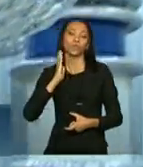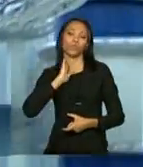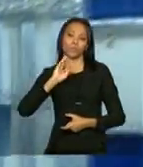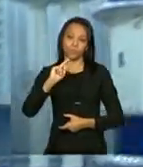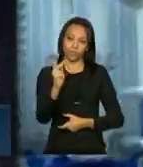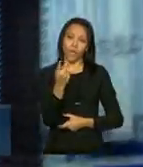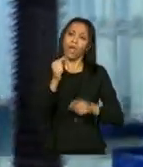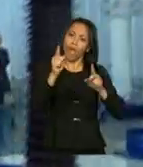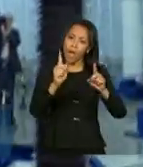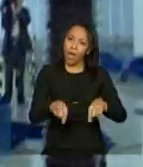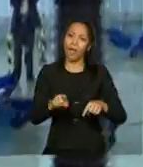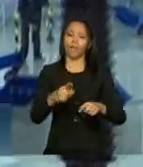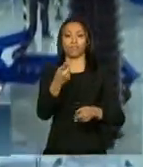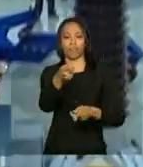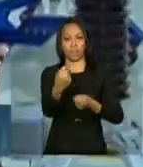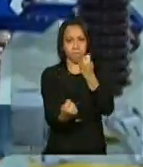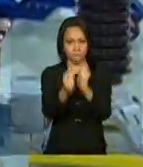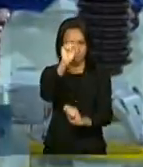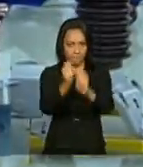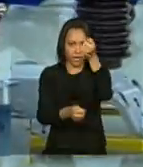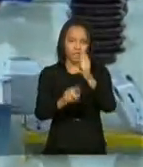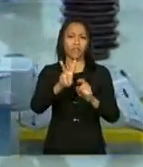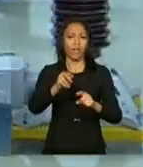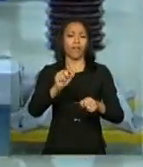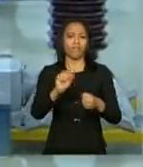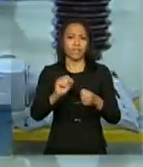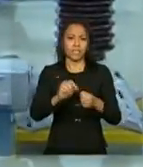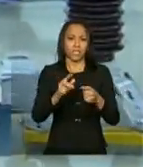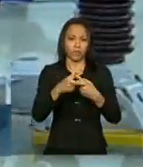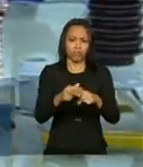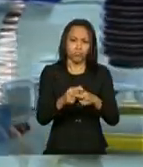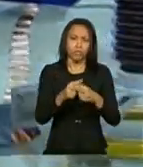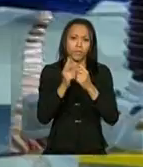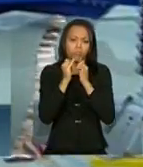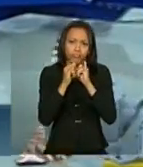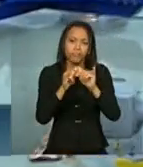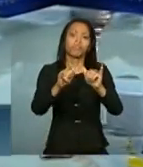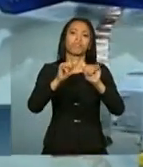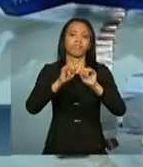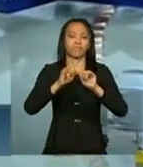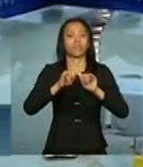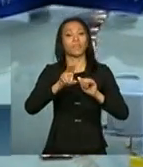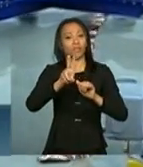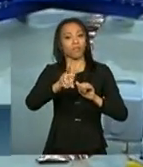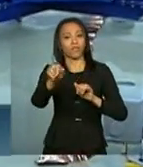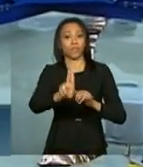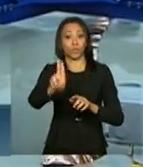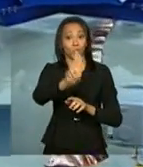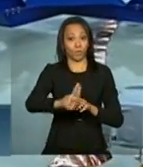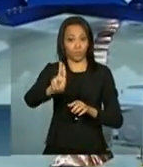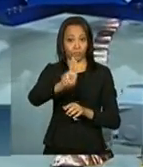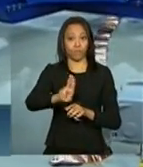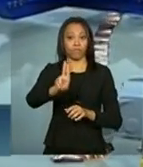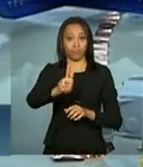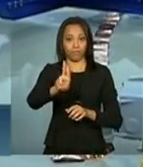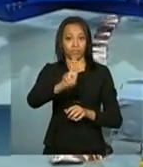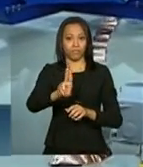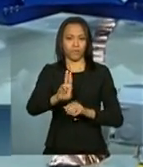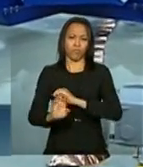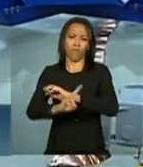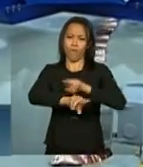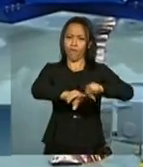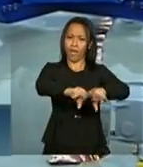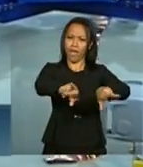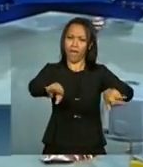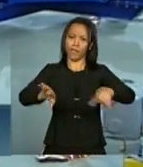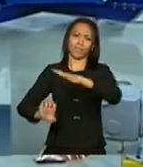E é uma unidade, então, que vai produzir equipamentos, transformadores elétricos usados pelas concessionárias